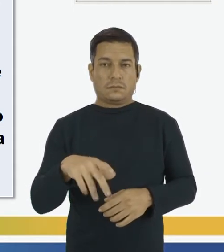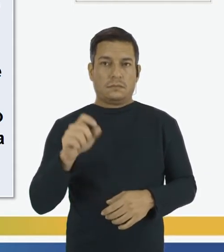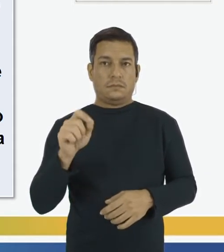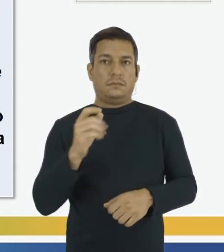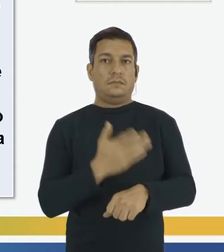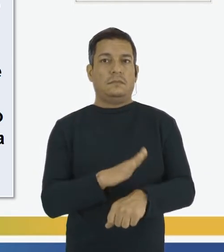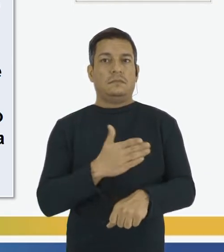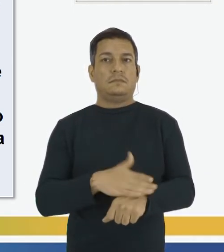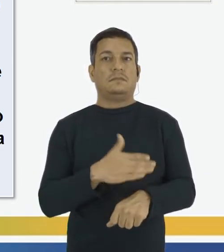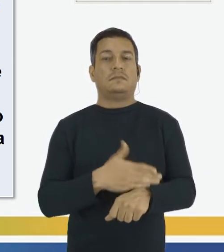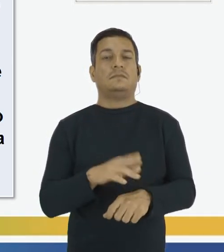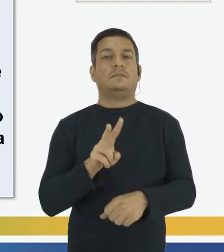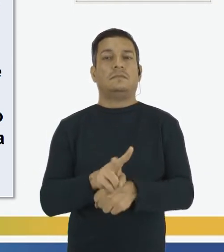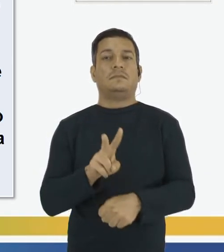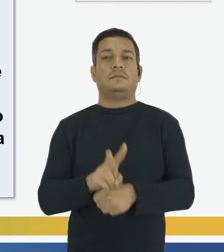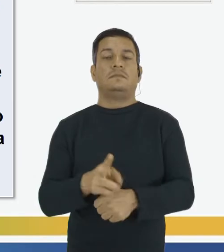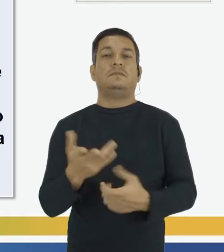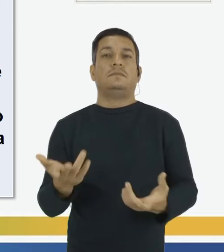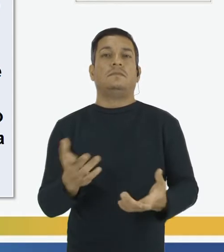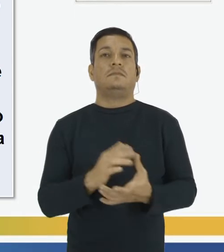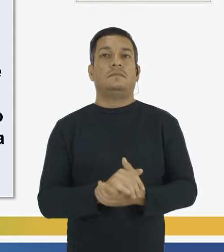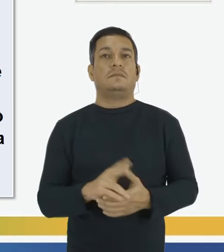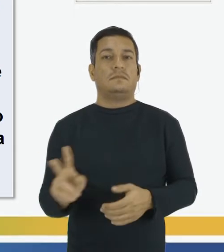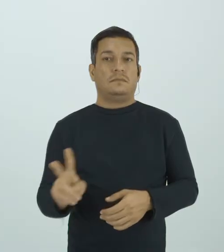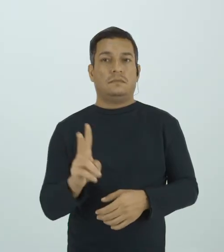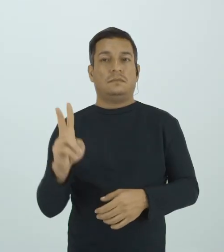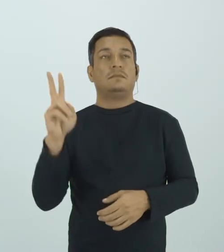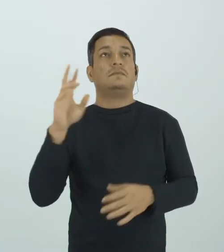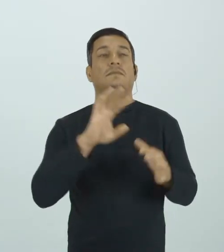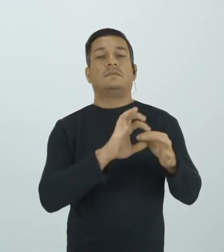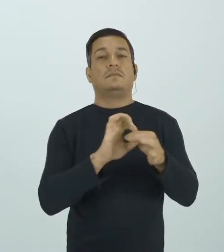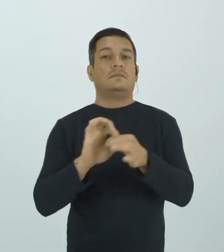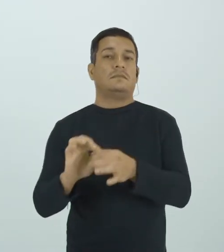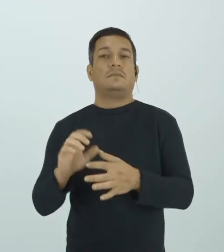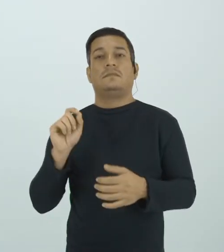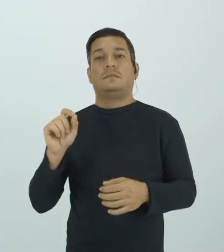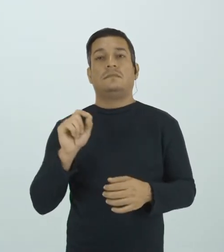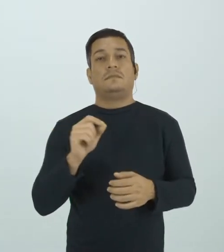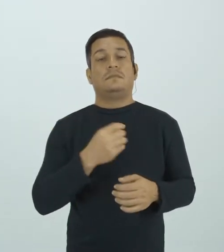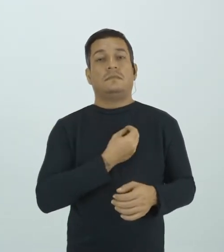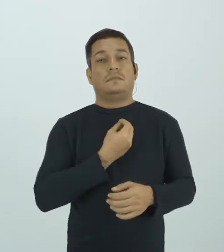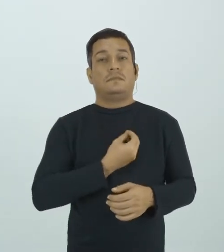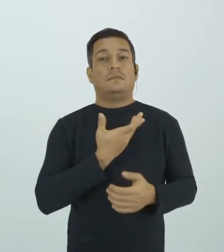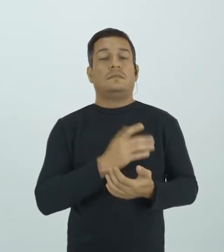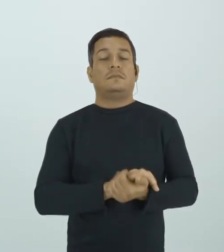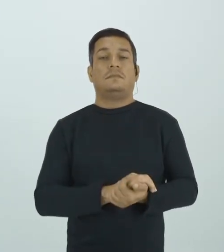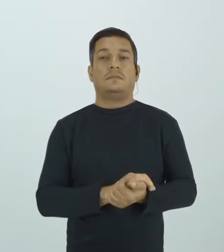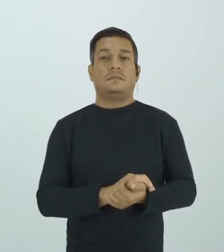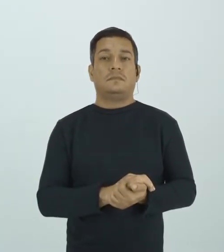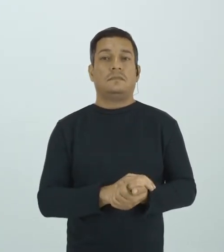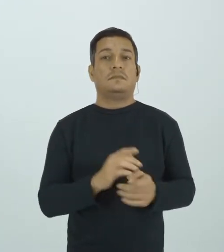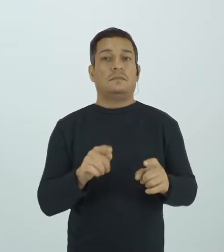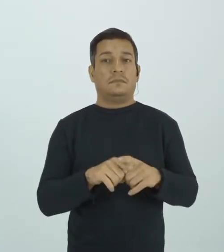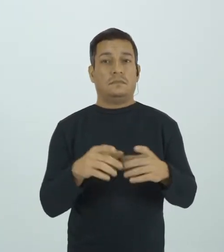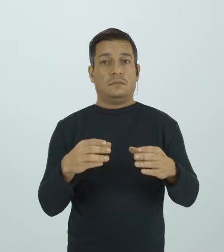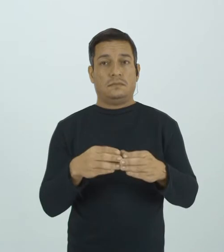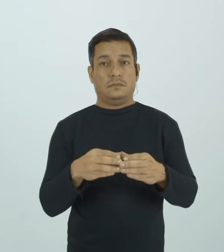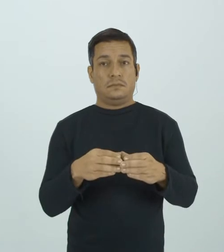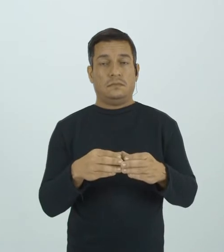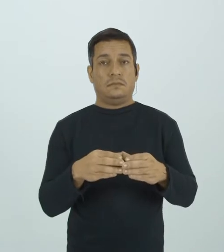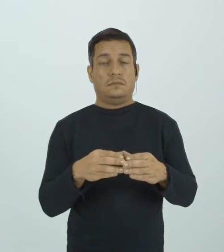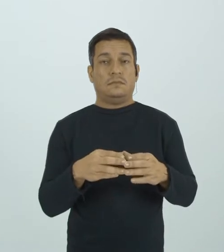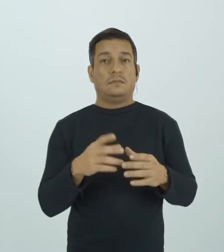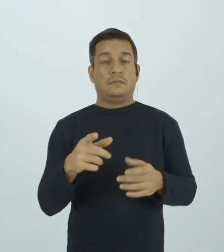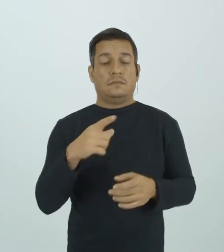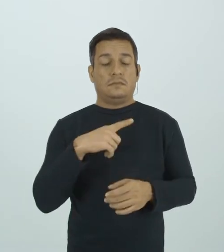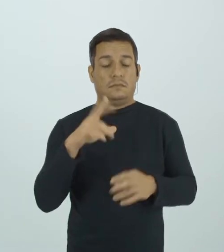A prática da preservação de valores no contexto de vida, né? Em comunidade, é